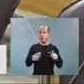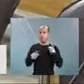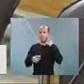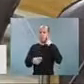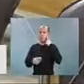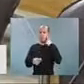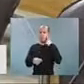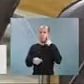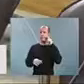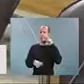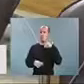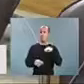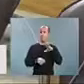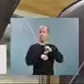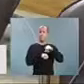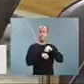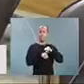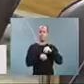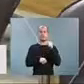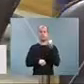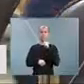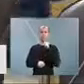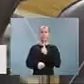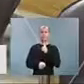estamos aqui com relatórios fotográficos.